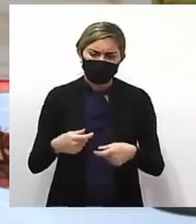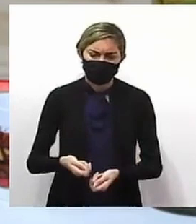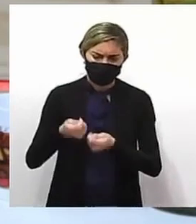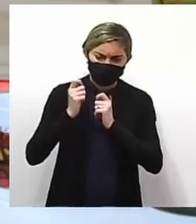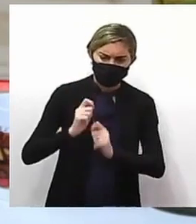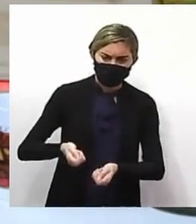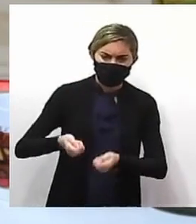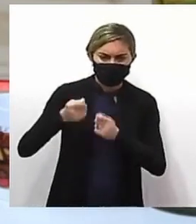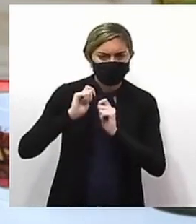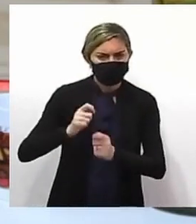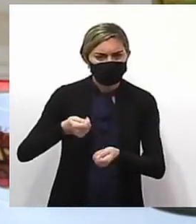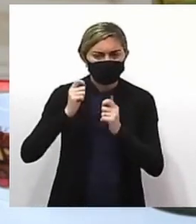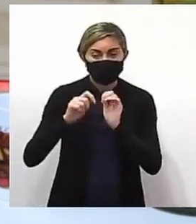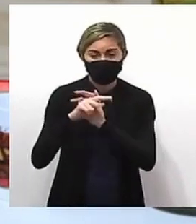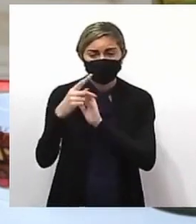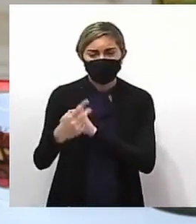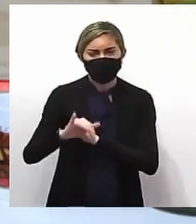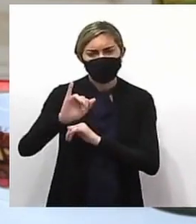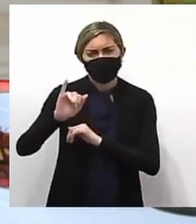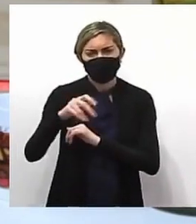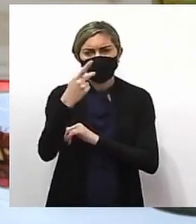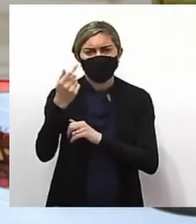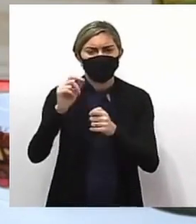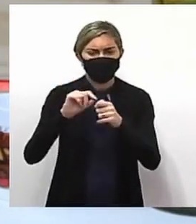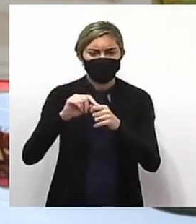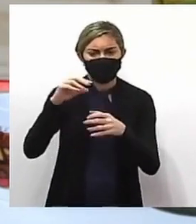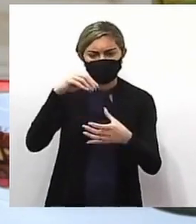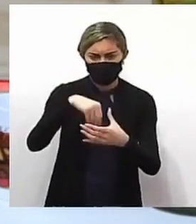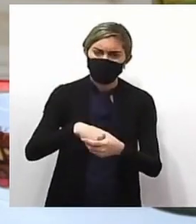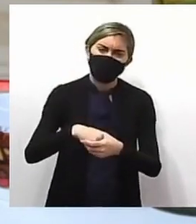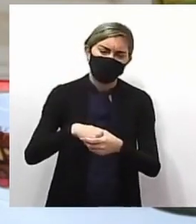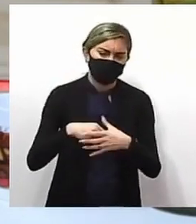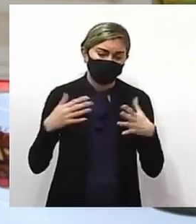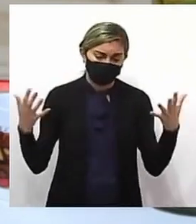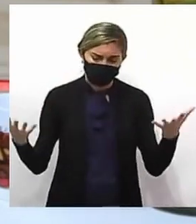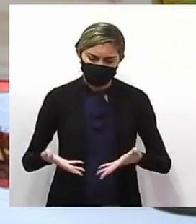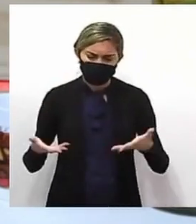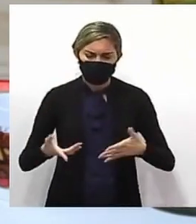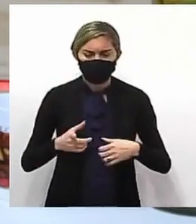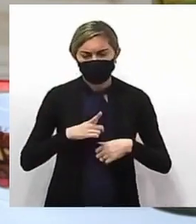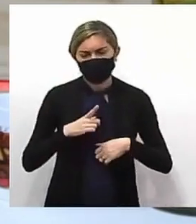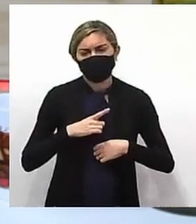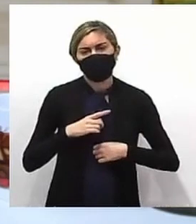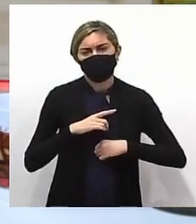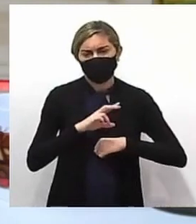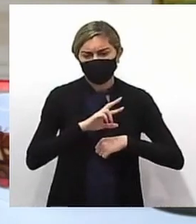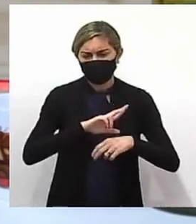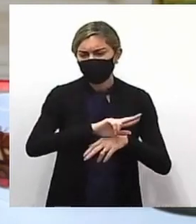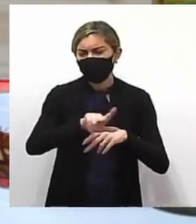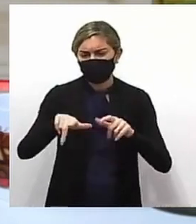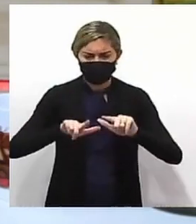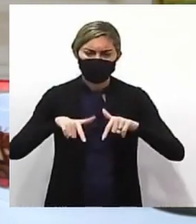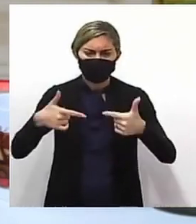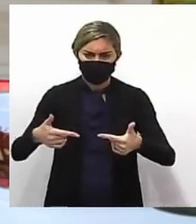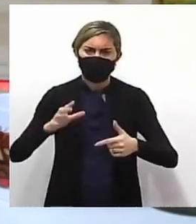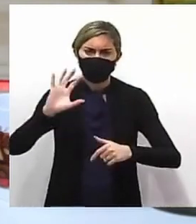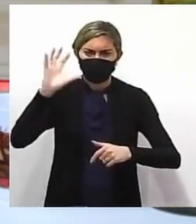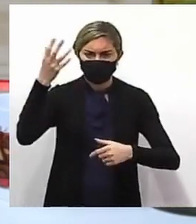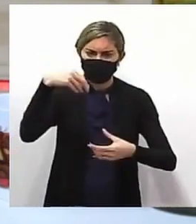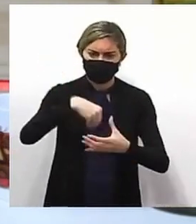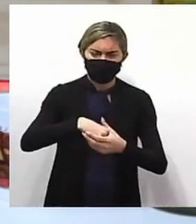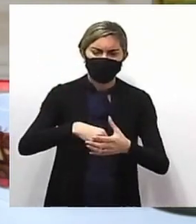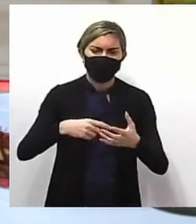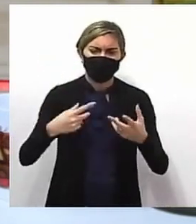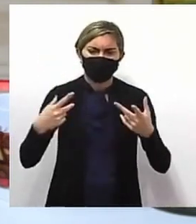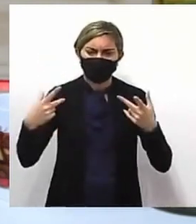pesca e do que a própria ilha produz ali dentro, né? Então, hoje existem várias ações que acontecem na Ilha de Deus,